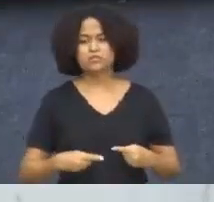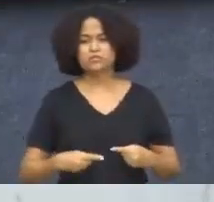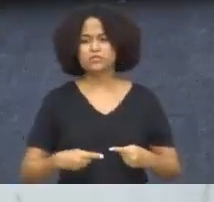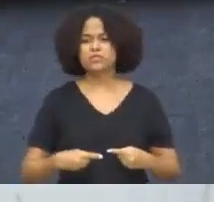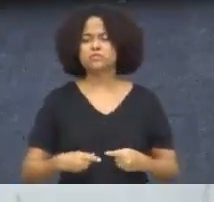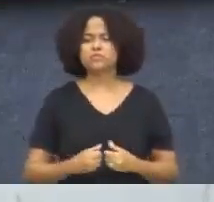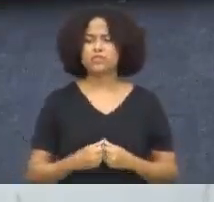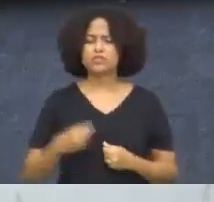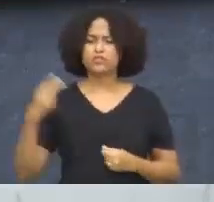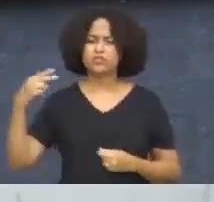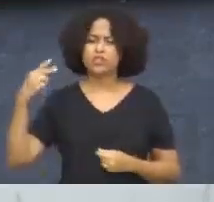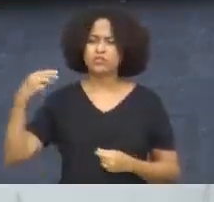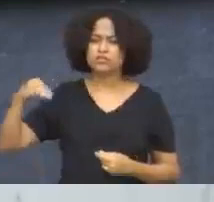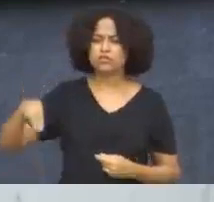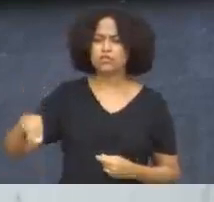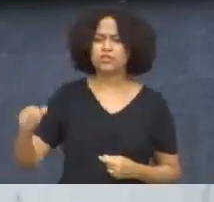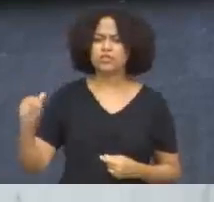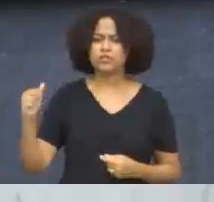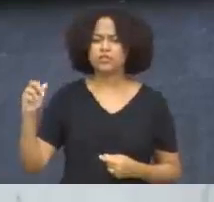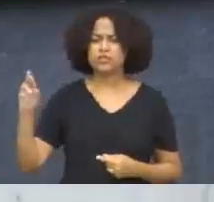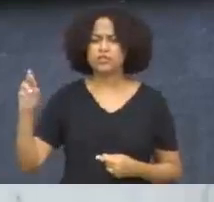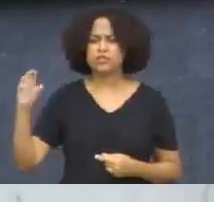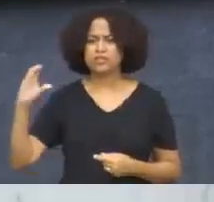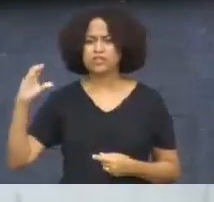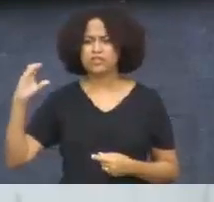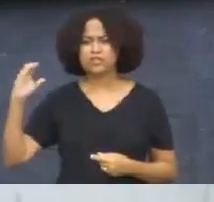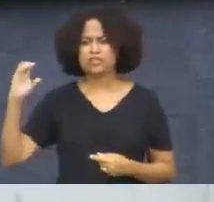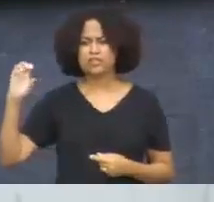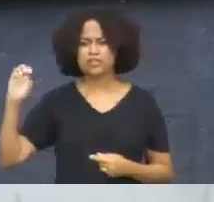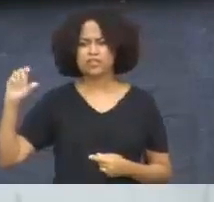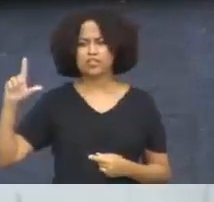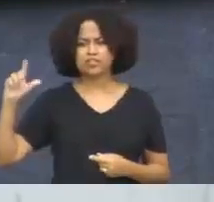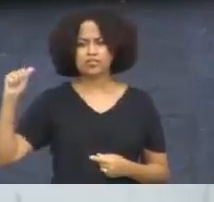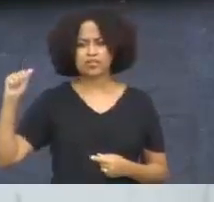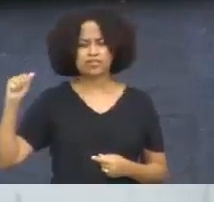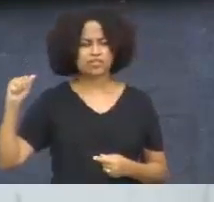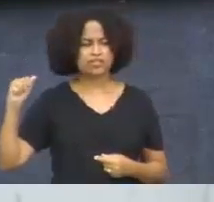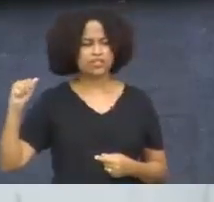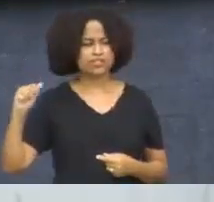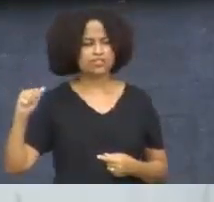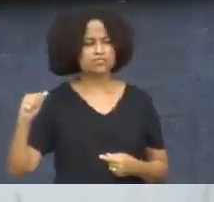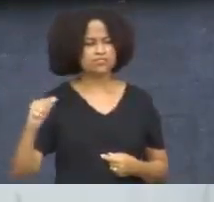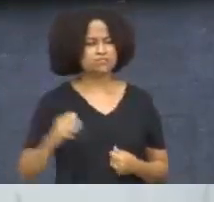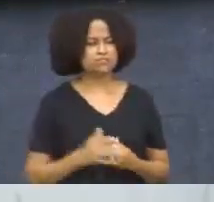discutir, vereadora, vou abrir uma exceção da filhinha amarela.